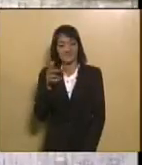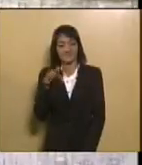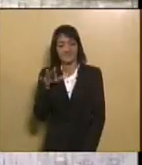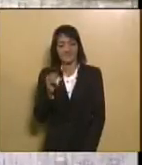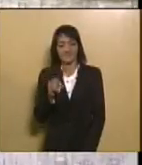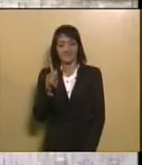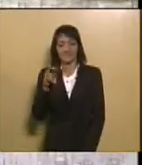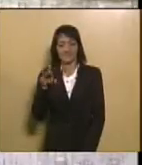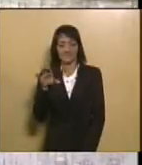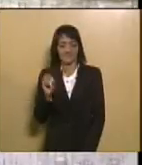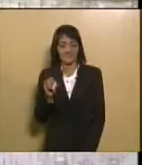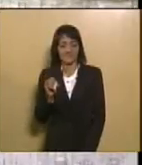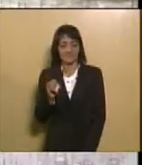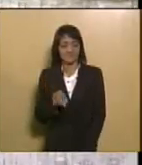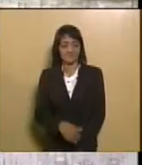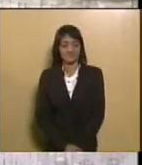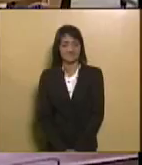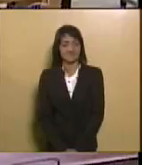Galberto.